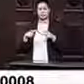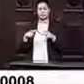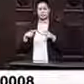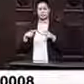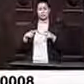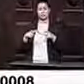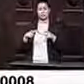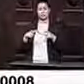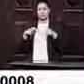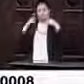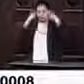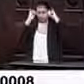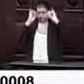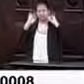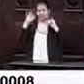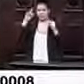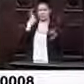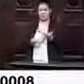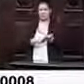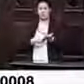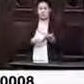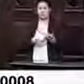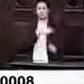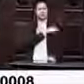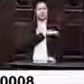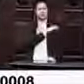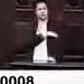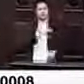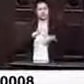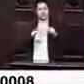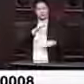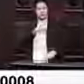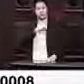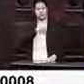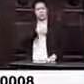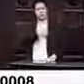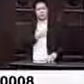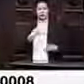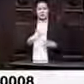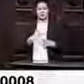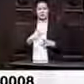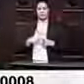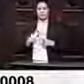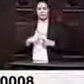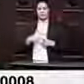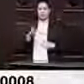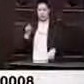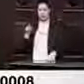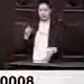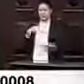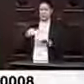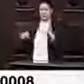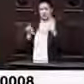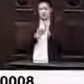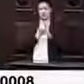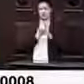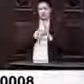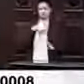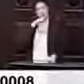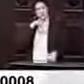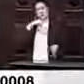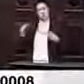cria um impeditivo do acordo com o Rio de Janeiro do ajuste, porque aqui na Assembleia Legislativa não se votou o teto